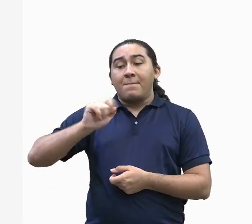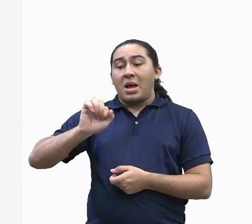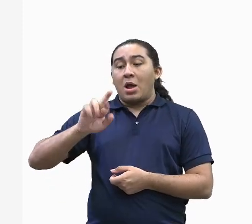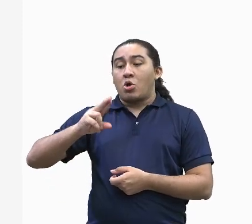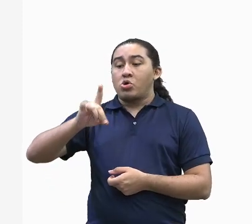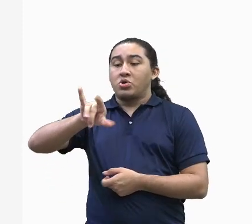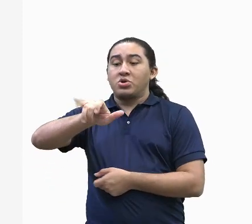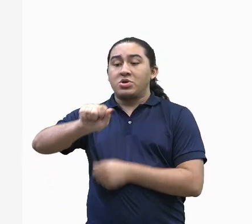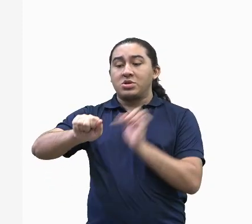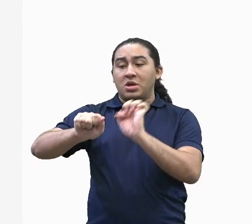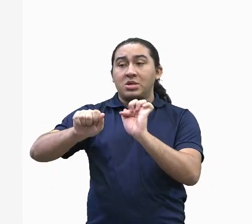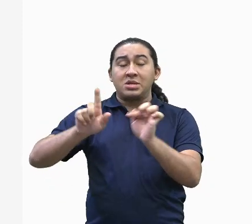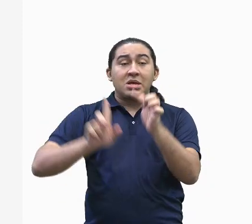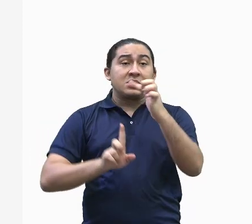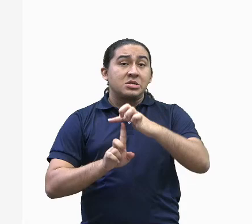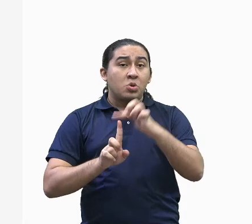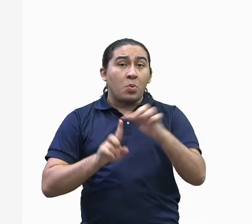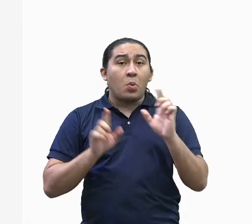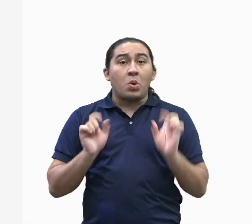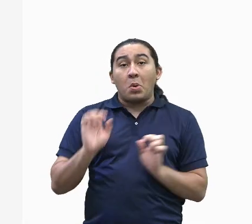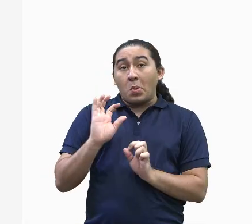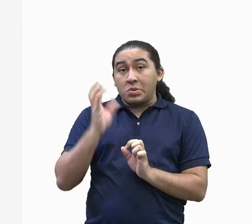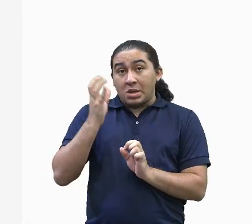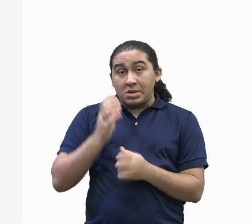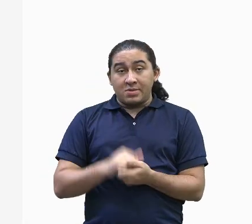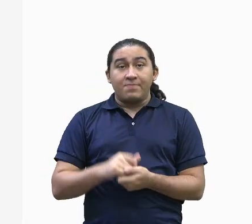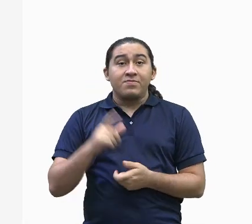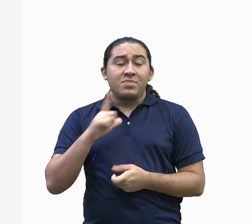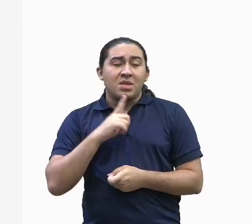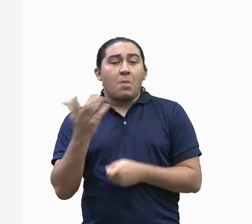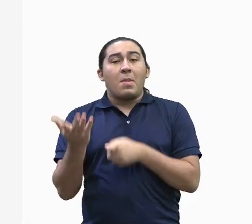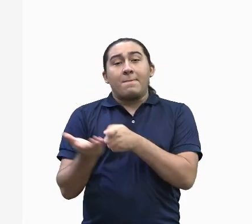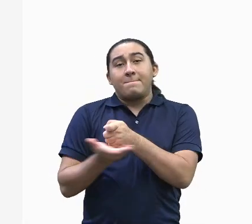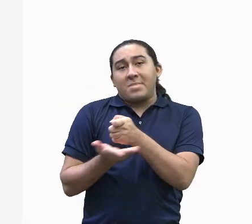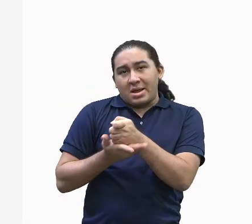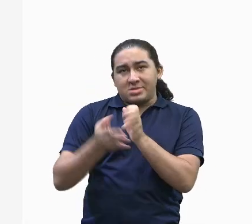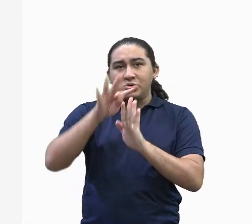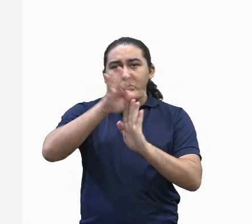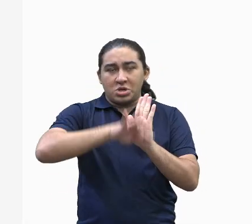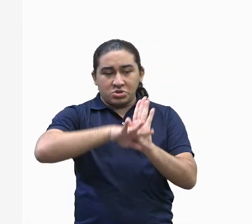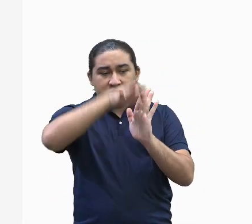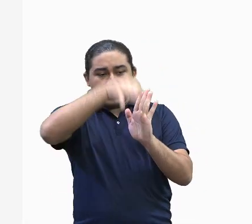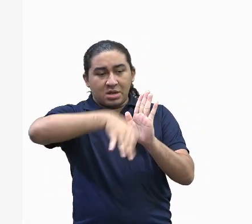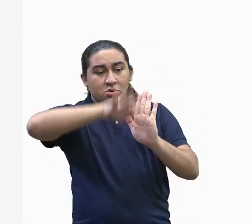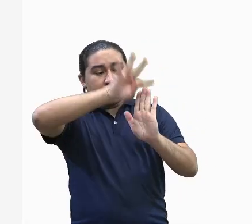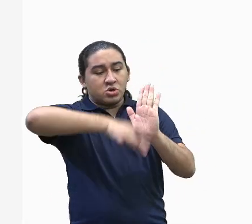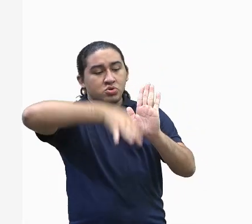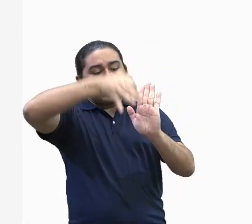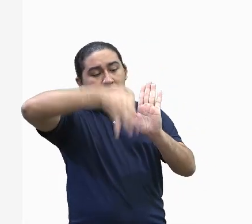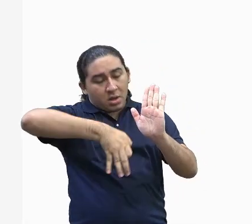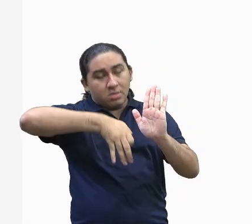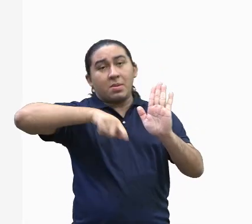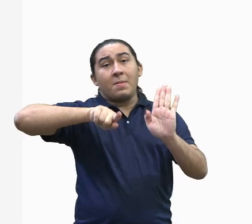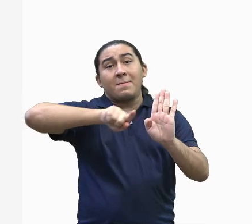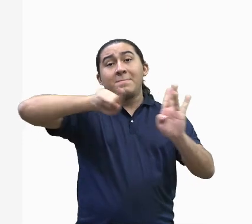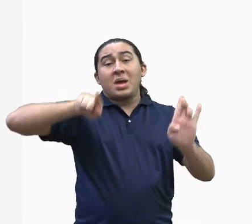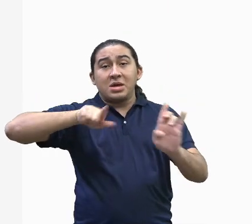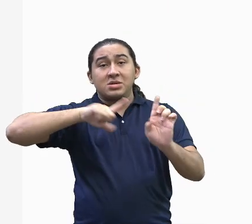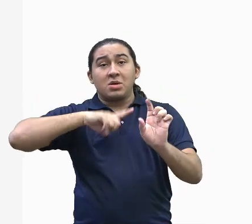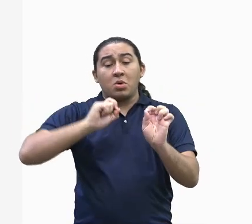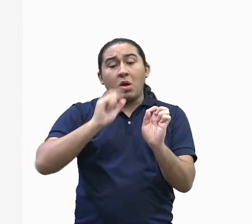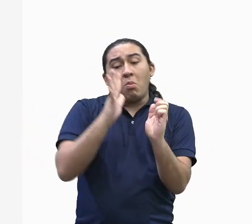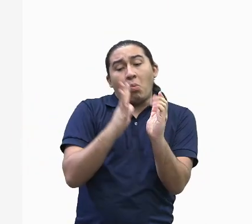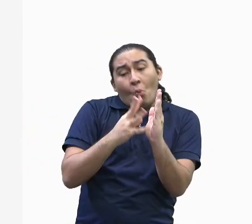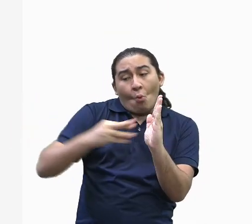Nesse tipo de intertextualidade, mantém-se uma base do texto original, mas subverte-se